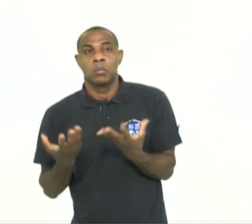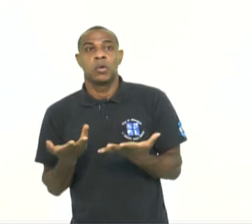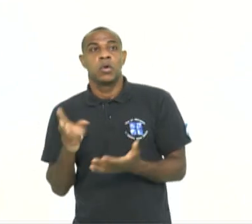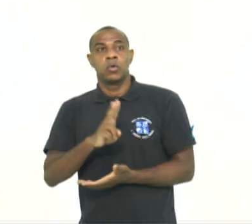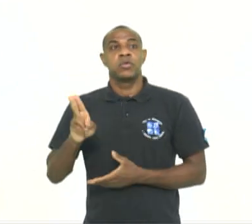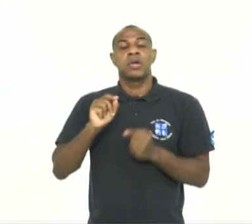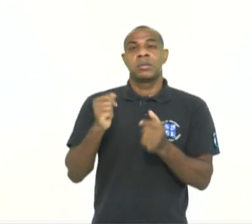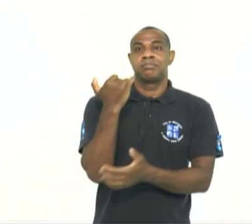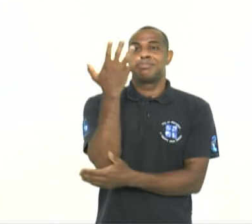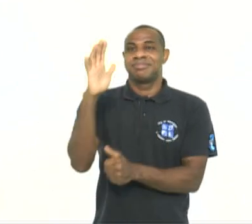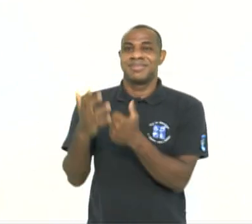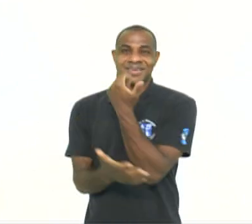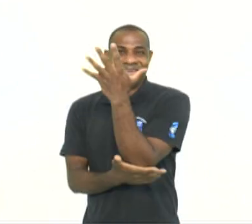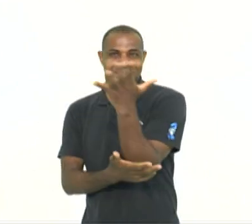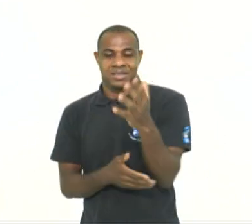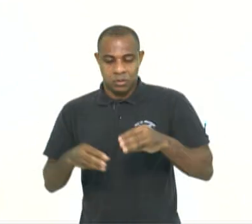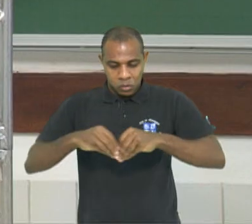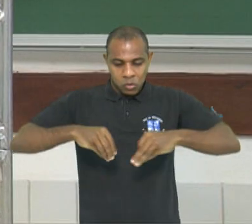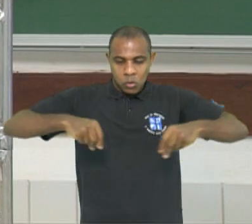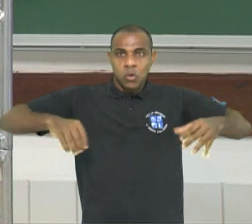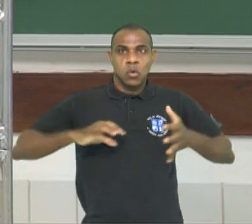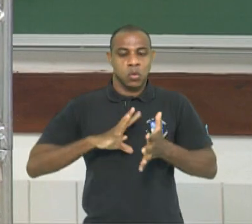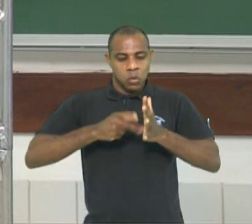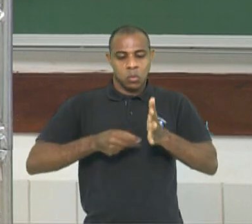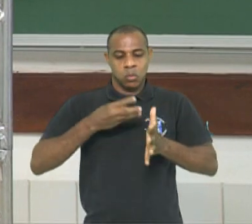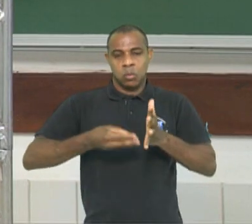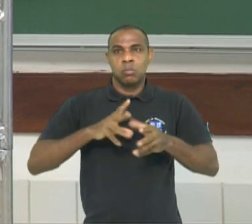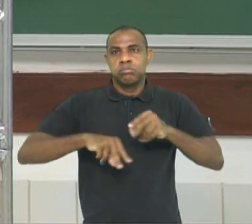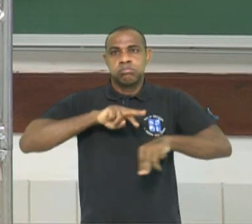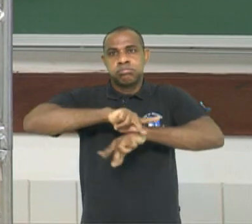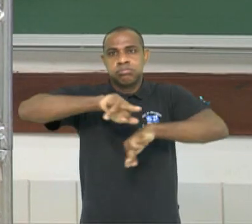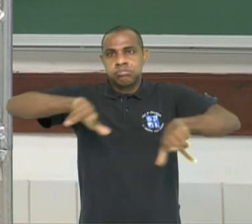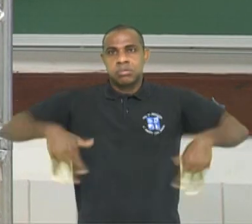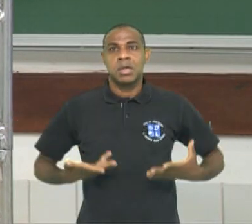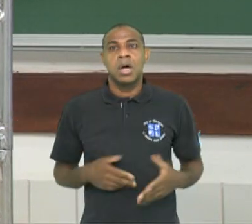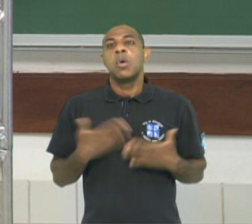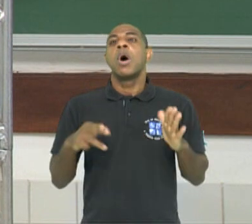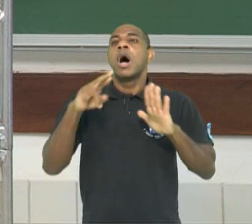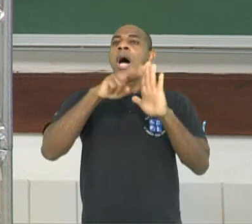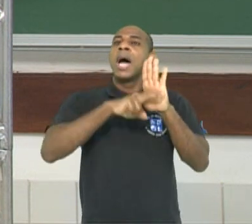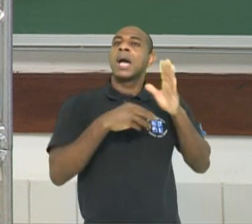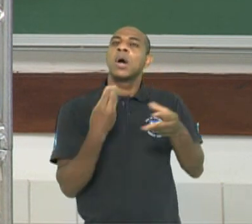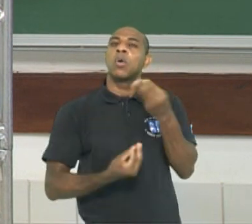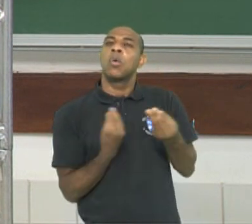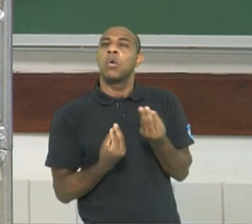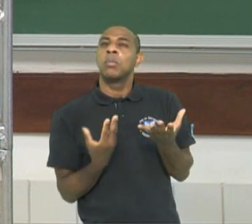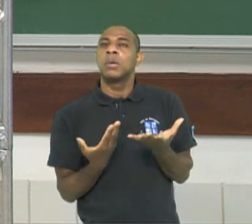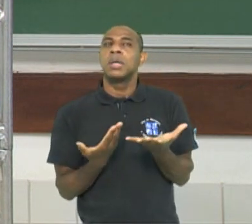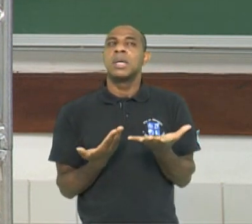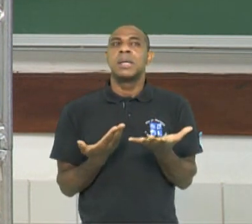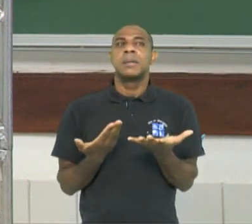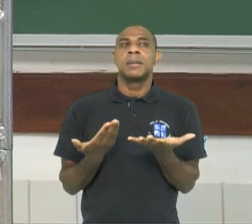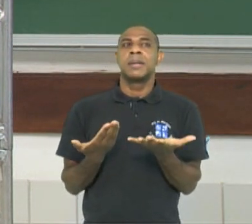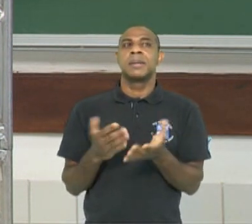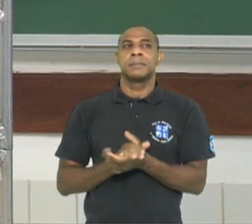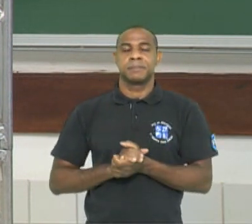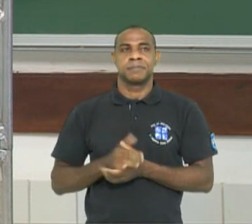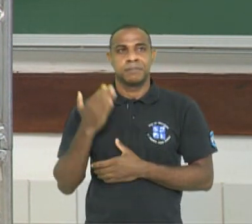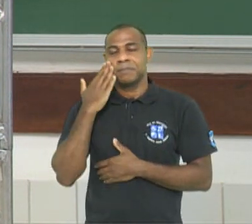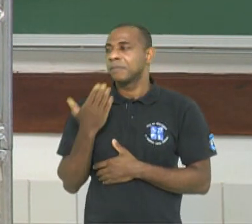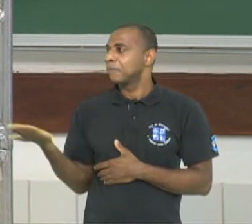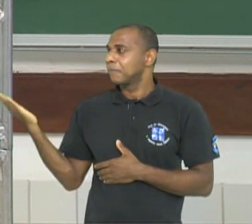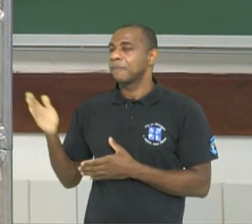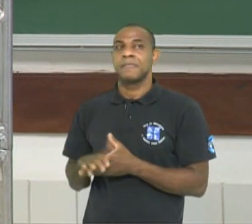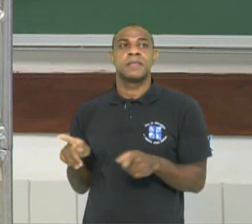como utilizá-los. O solo, como devo utilizar? Quais são as regras para o bom uso do solo?